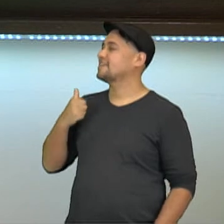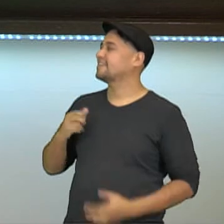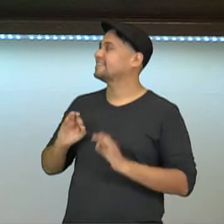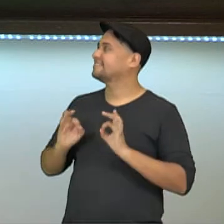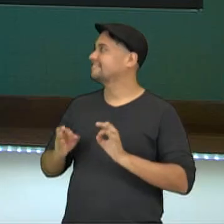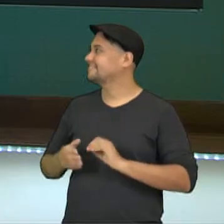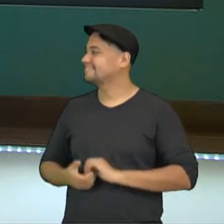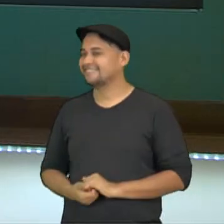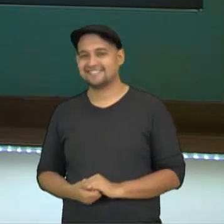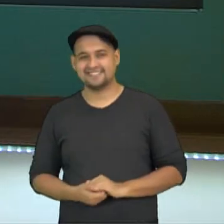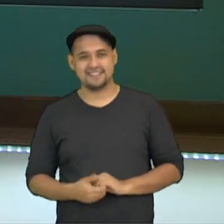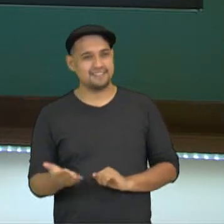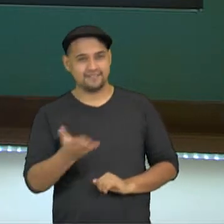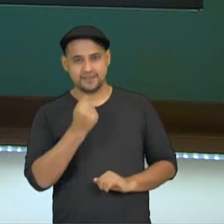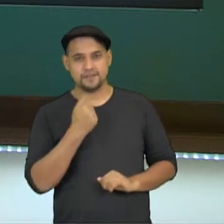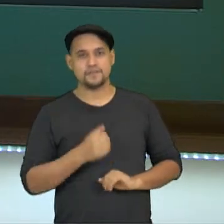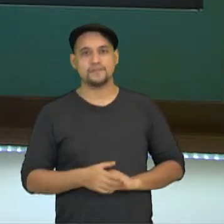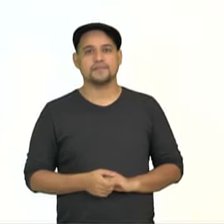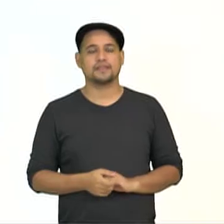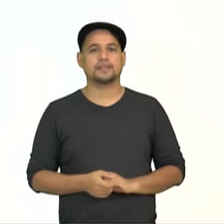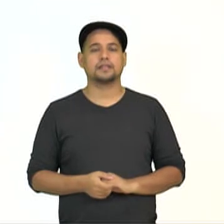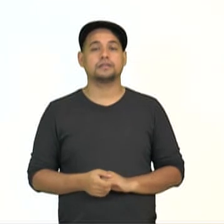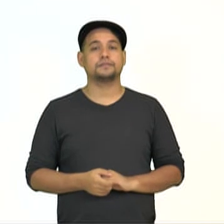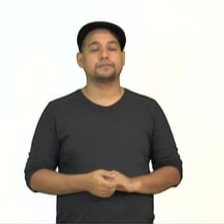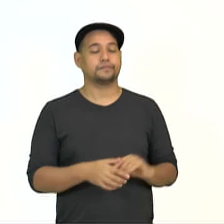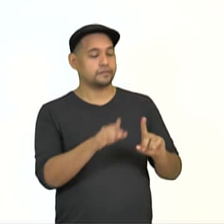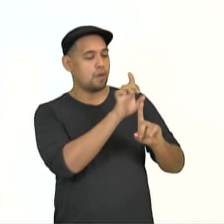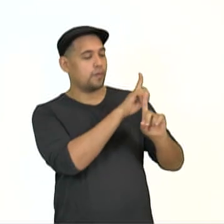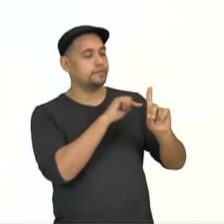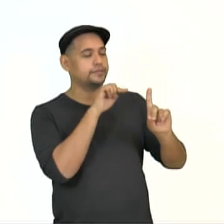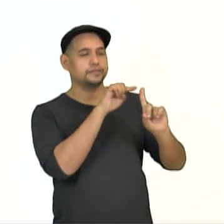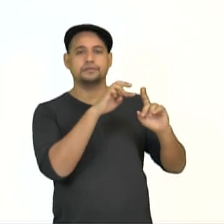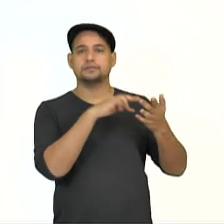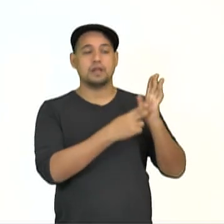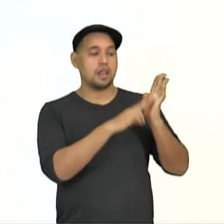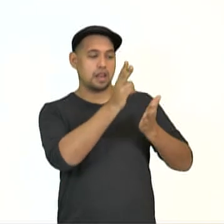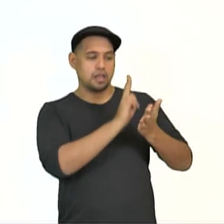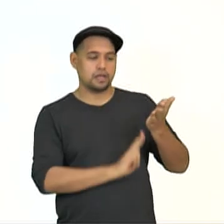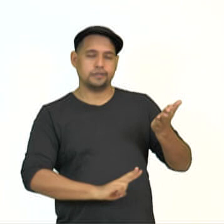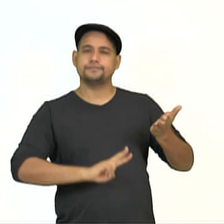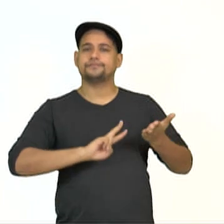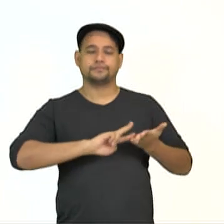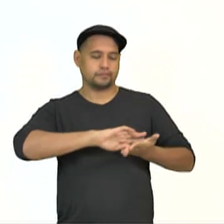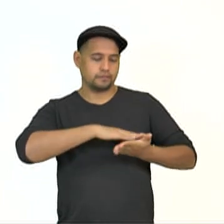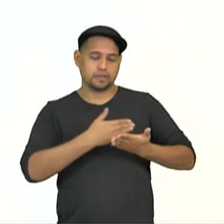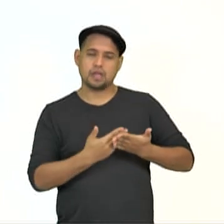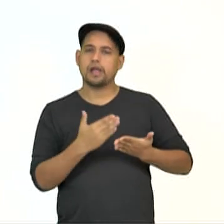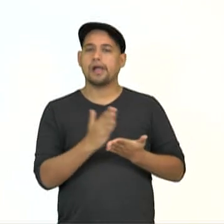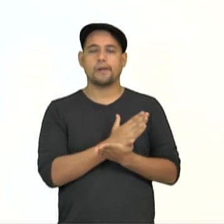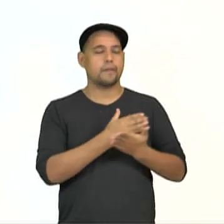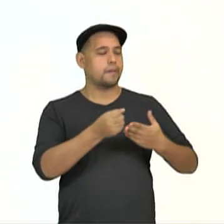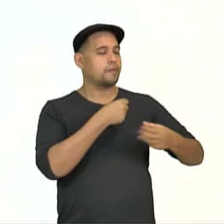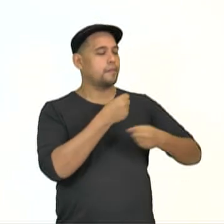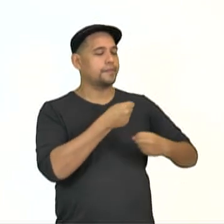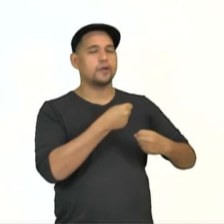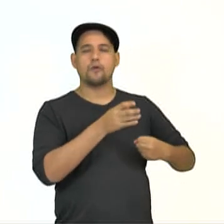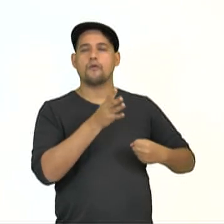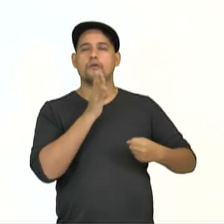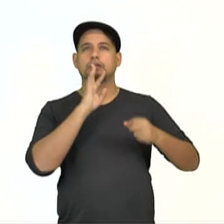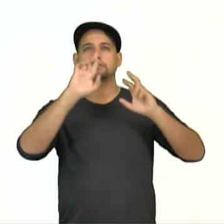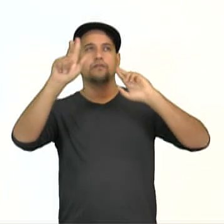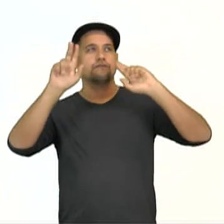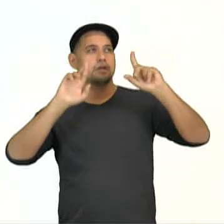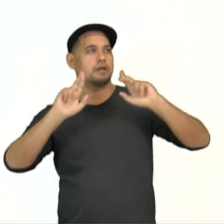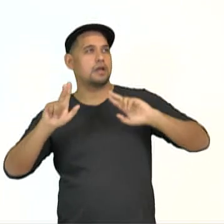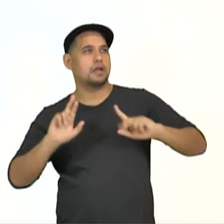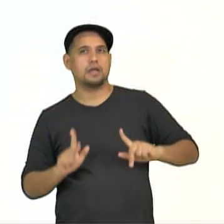bem? Vamos lá? Nossos objetivos: ler e interpretar trechos de reportagem, reconhecer as diferenças